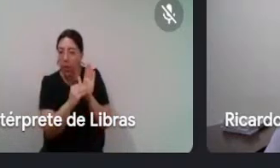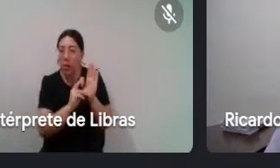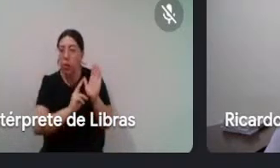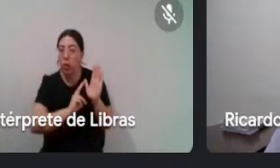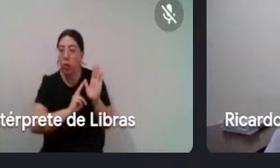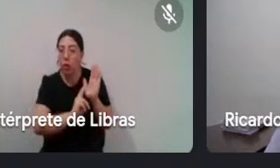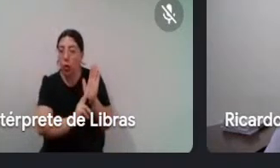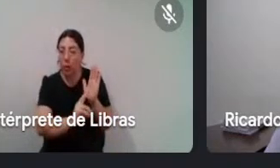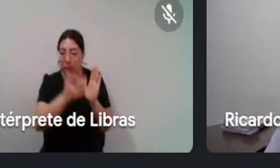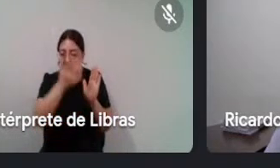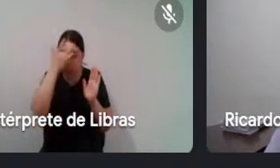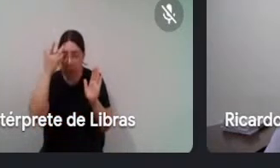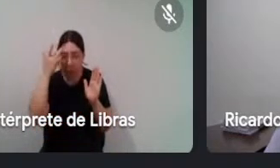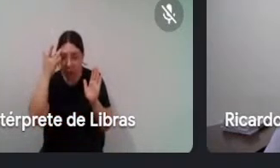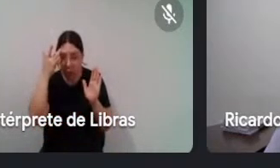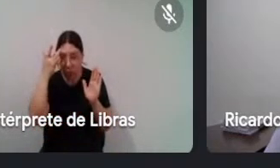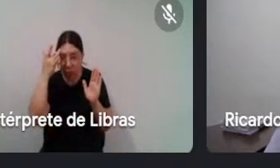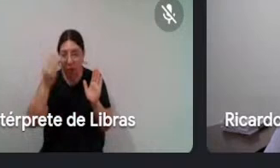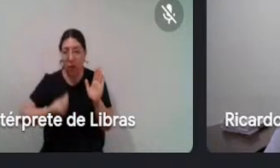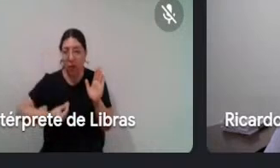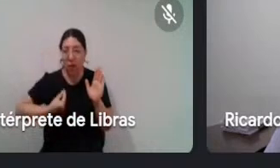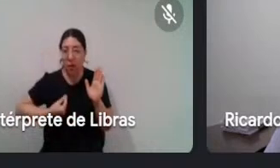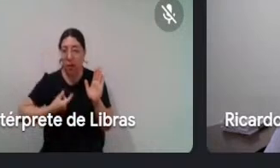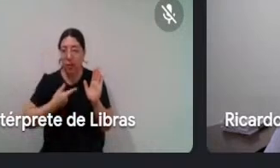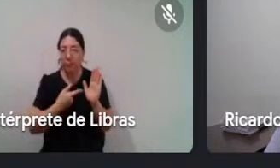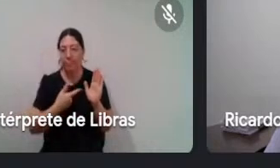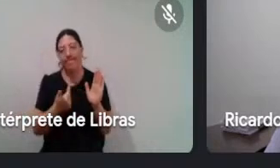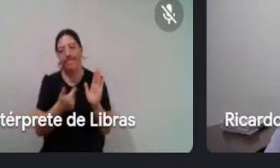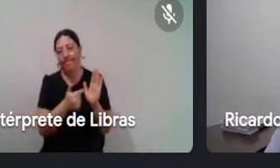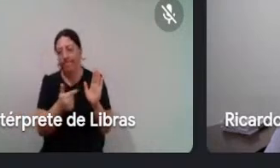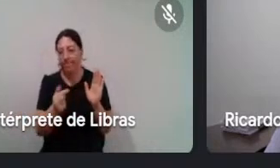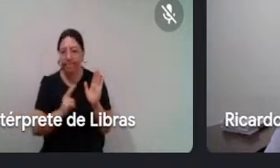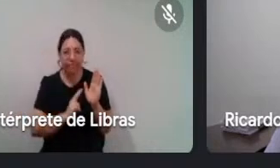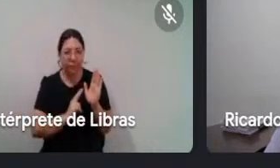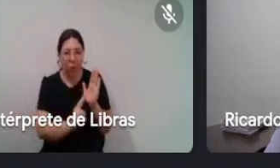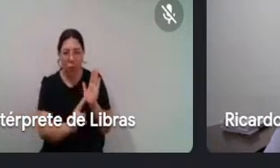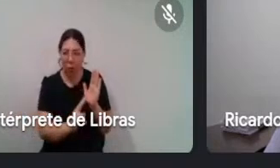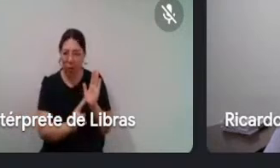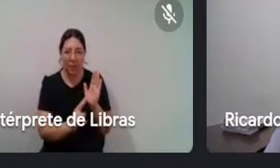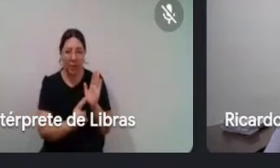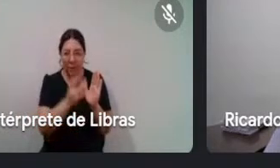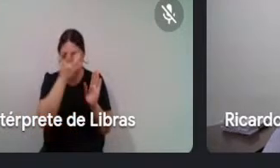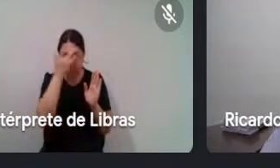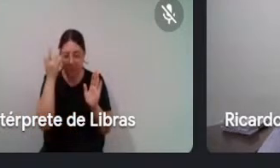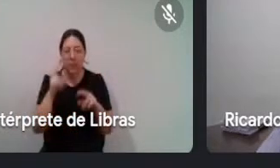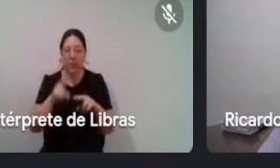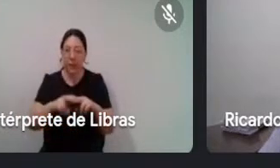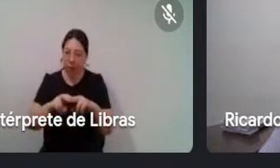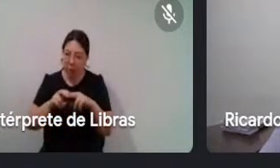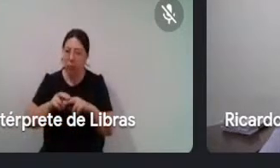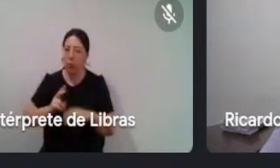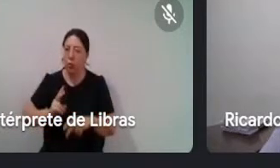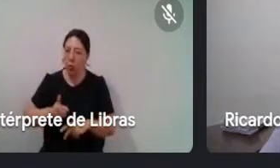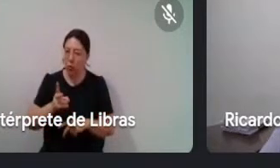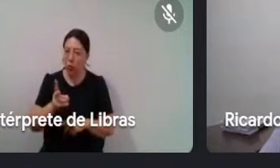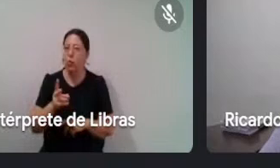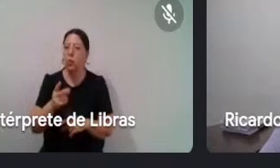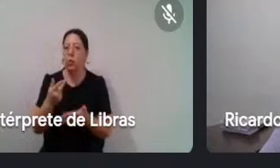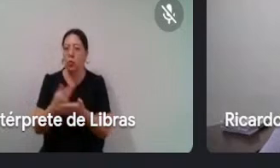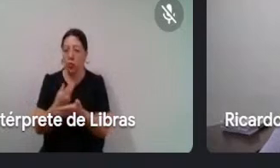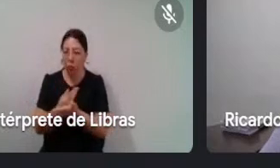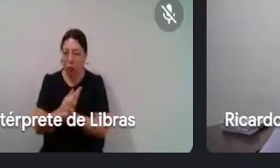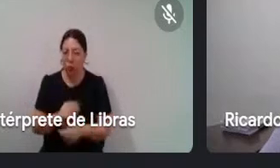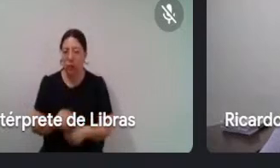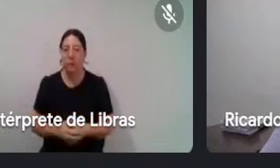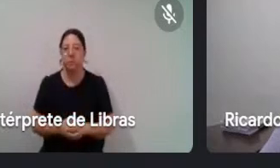E, efetivamente, não houve essa identificação, então, portanto, a irregularidade remanesce. Por fim, há